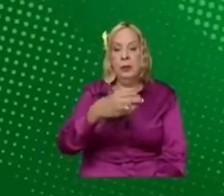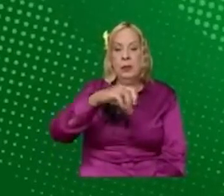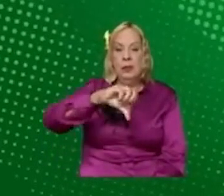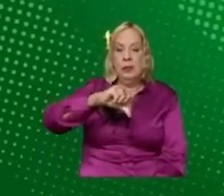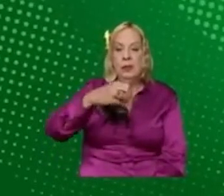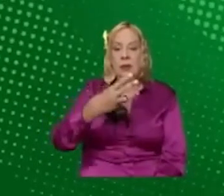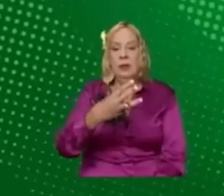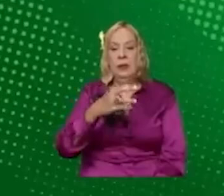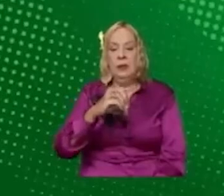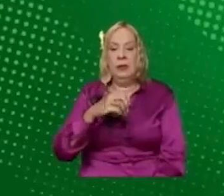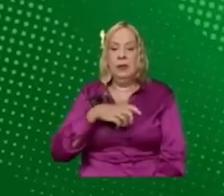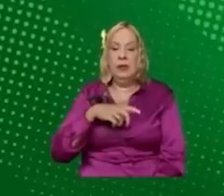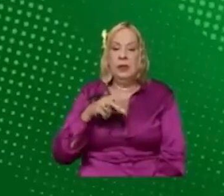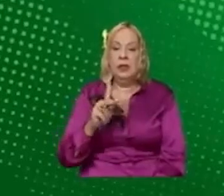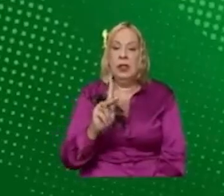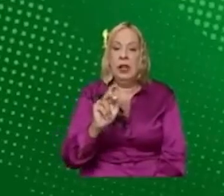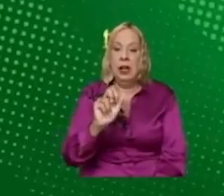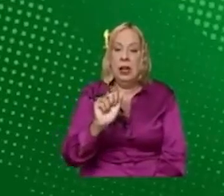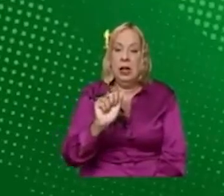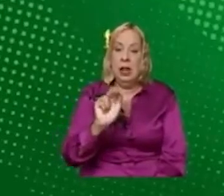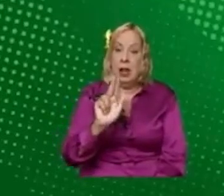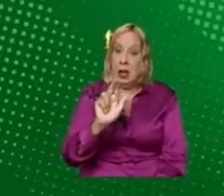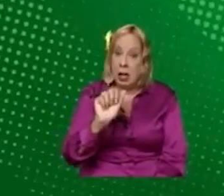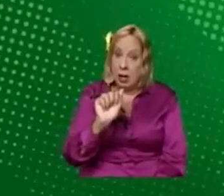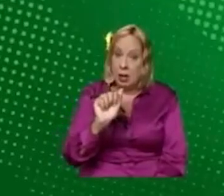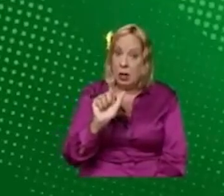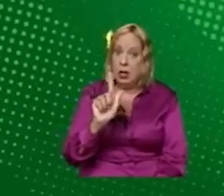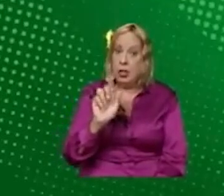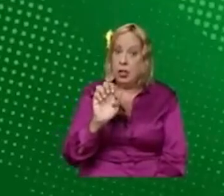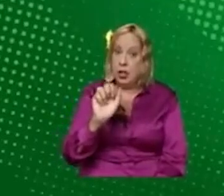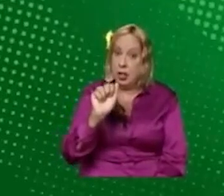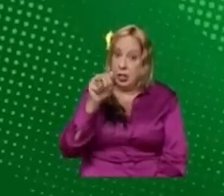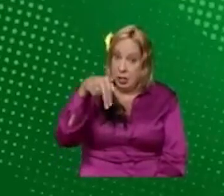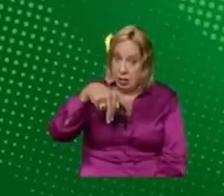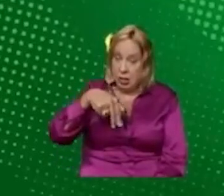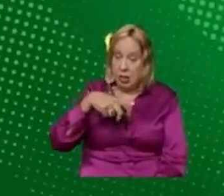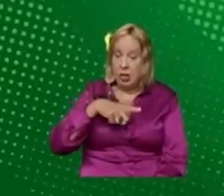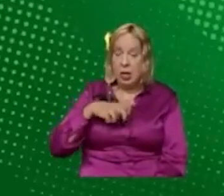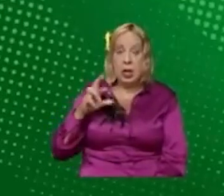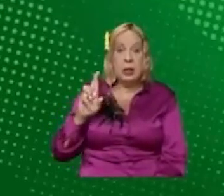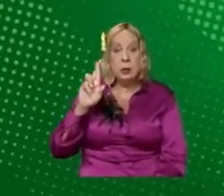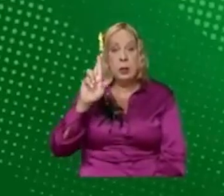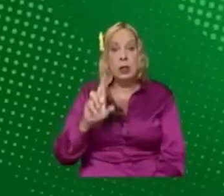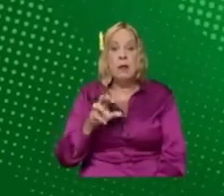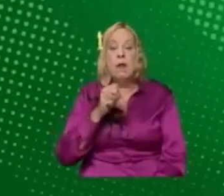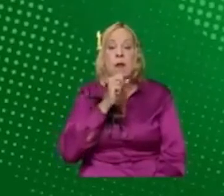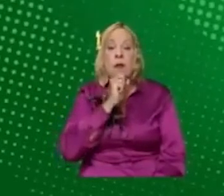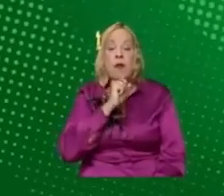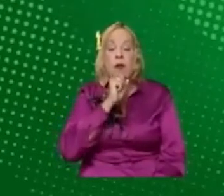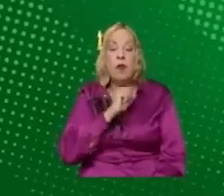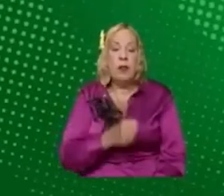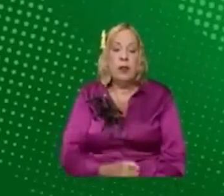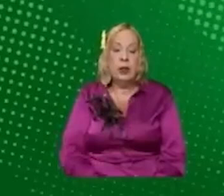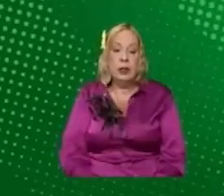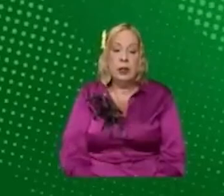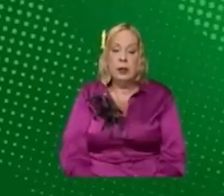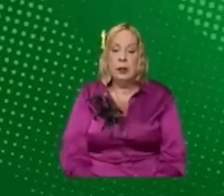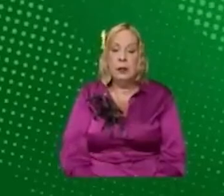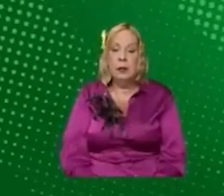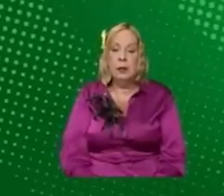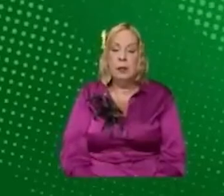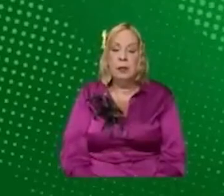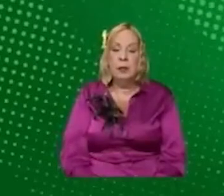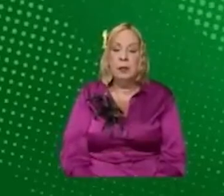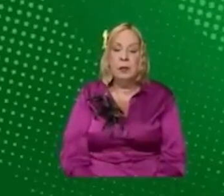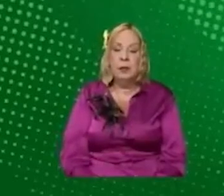143930, Cauã Jean, é menor, vai ser representado pelo avô aí, viu? Banca da Sereia,